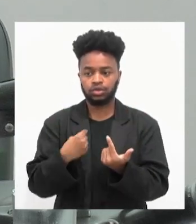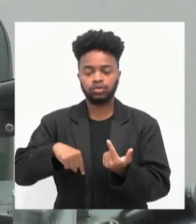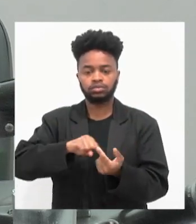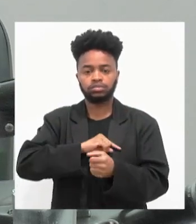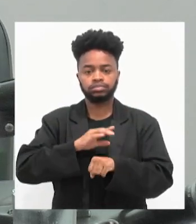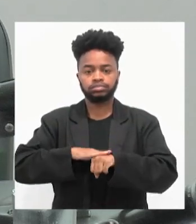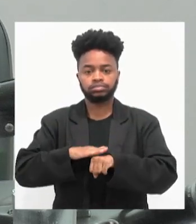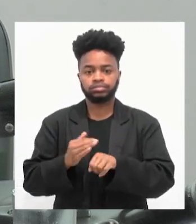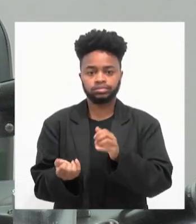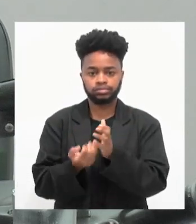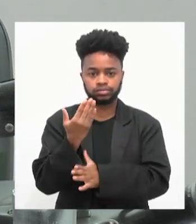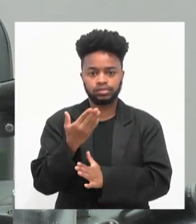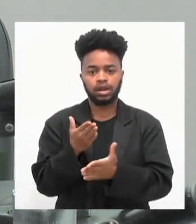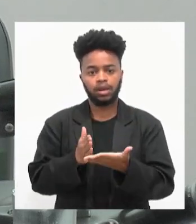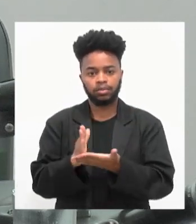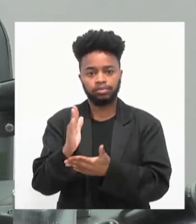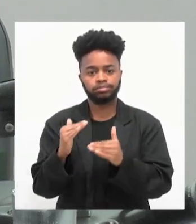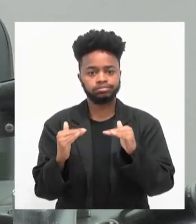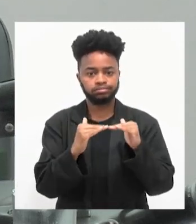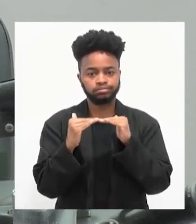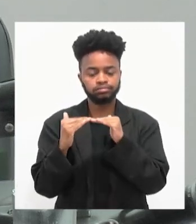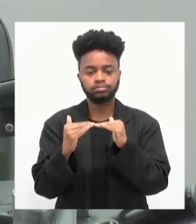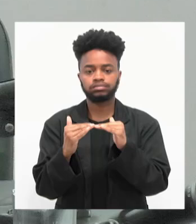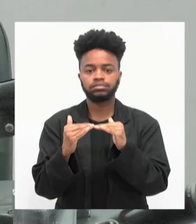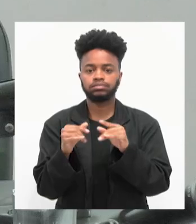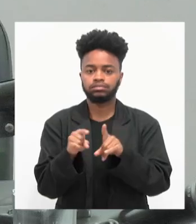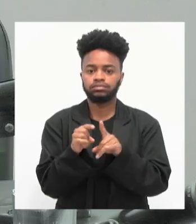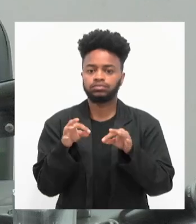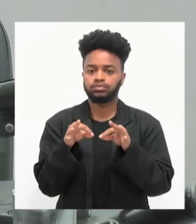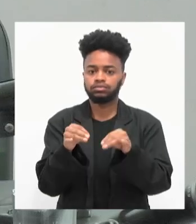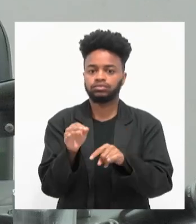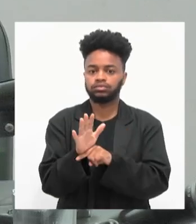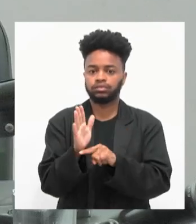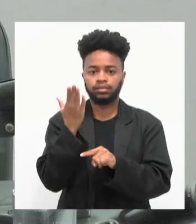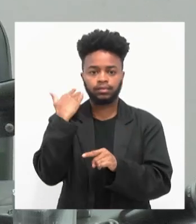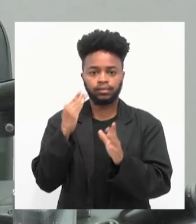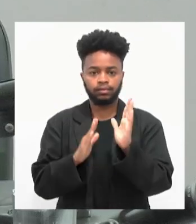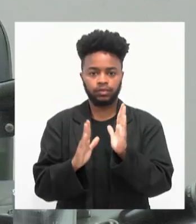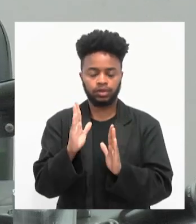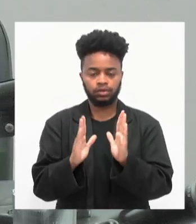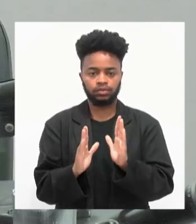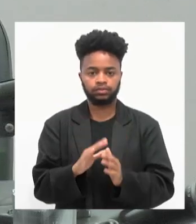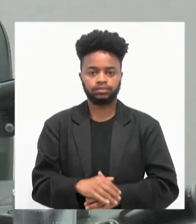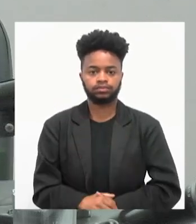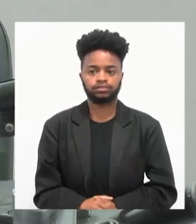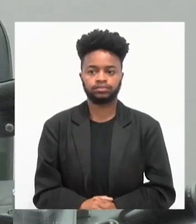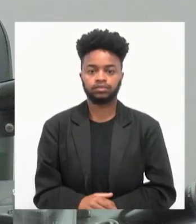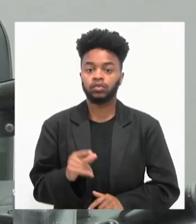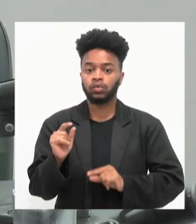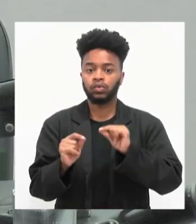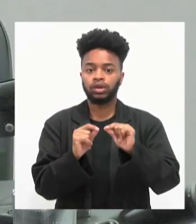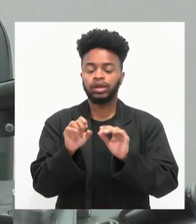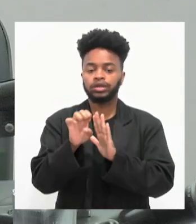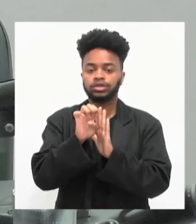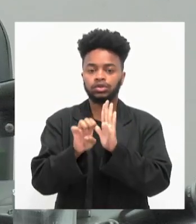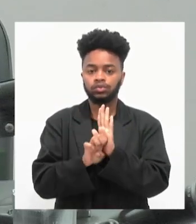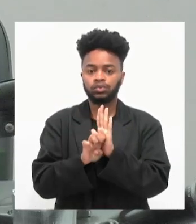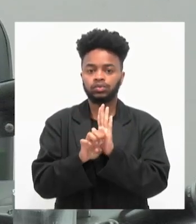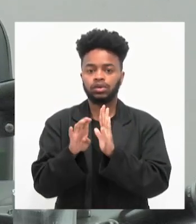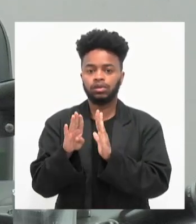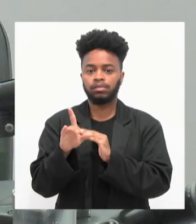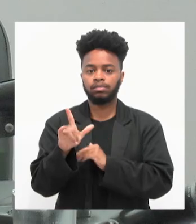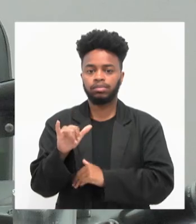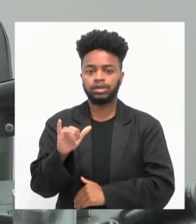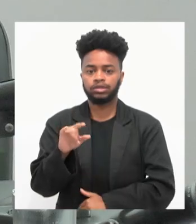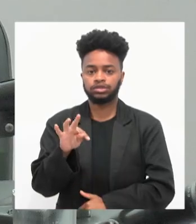autoria, aprovado por unanimidade, com a contribuição de todos os colegas aqui na legislatura passada, que é o Estatuto da Blitz, que, na verdade, é um